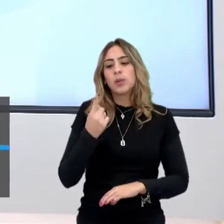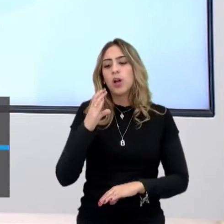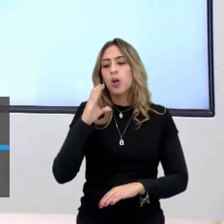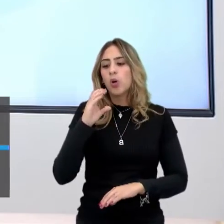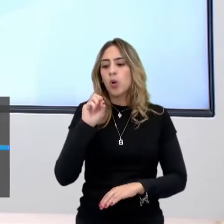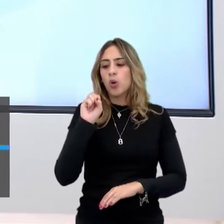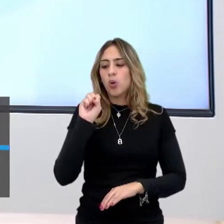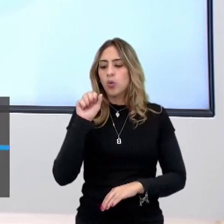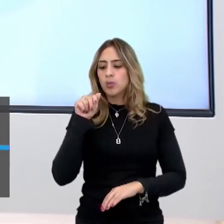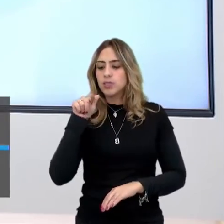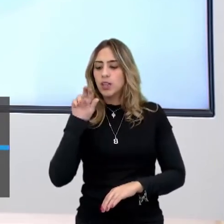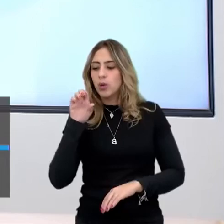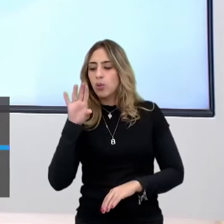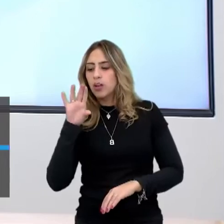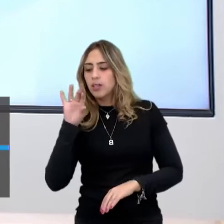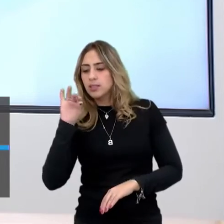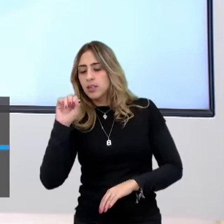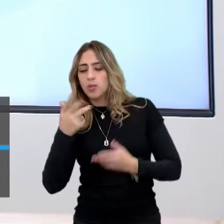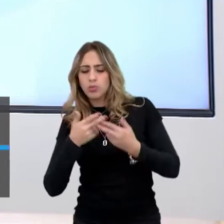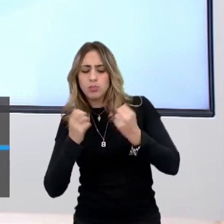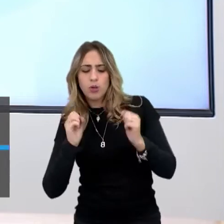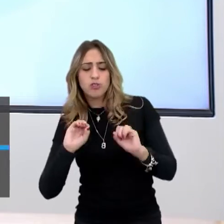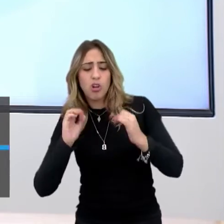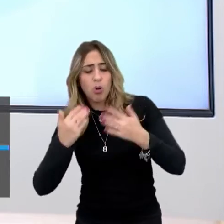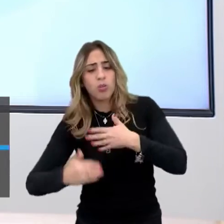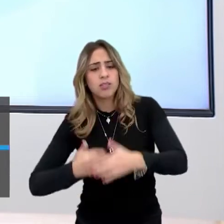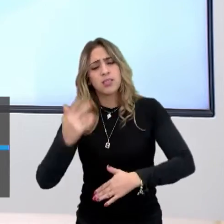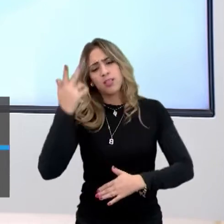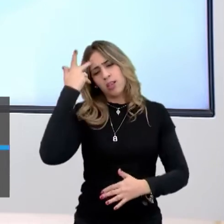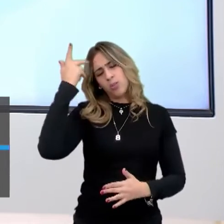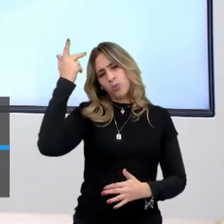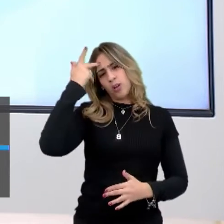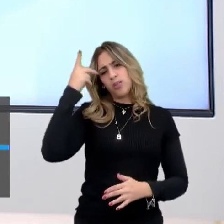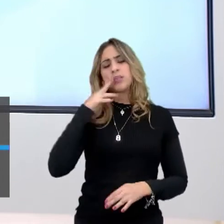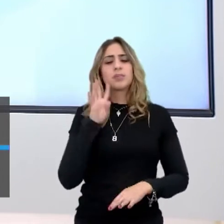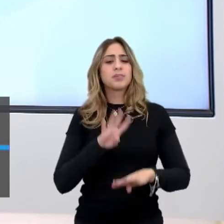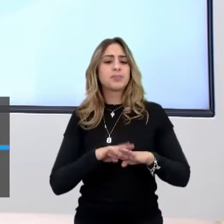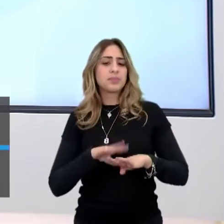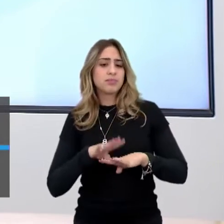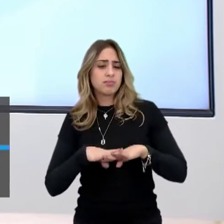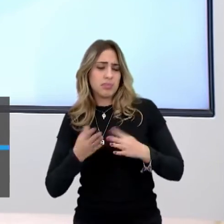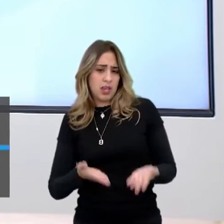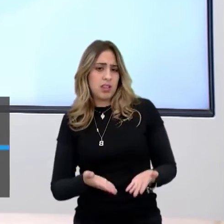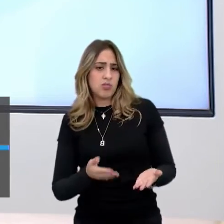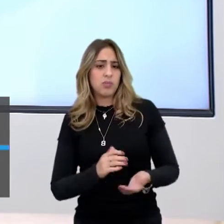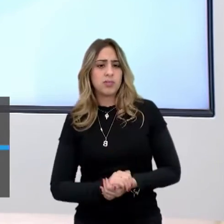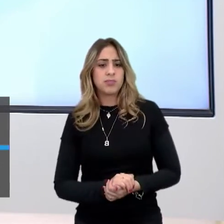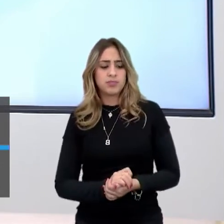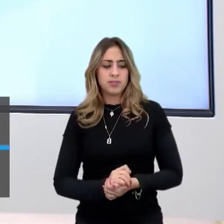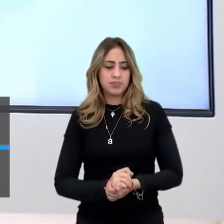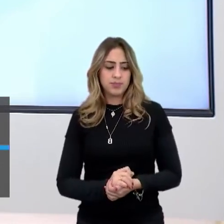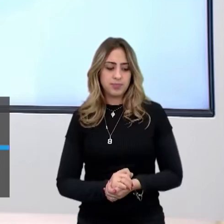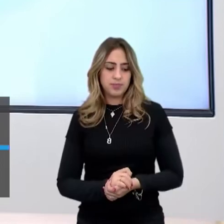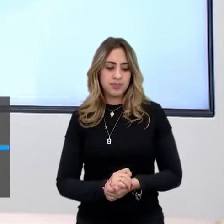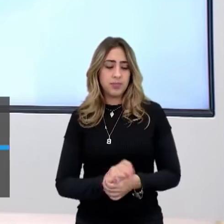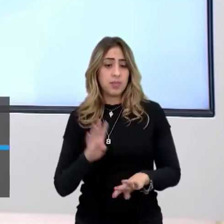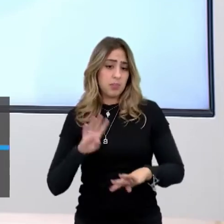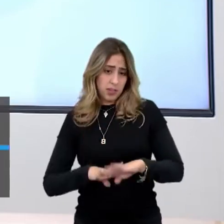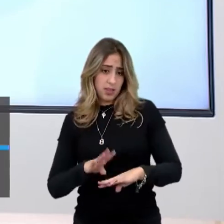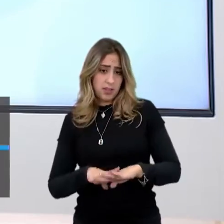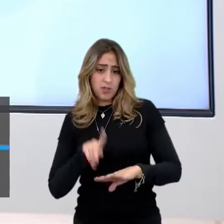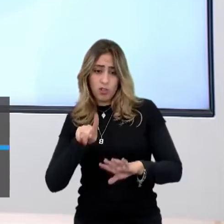consequência natural. Né? Às vezes perguntava, professor, quem inventou a matemática? A matemática não foi inventada, né? A matemática foi